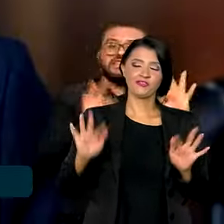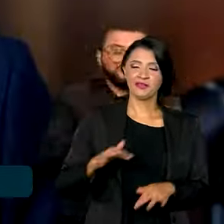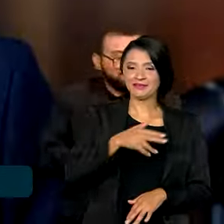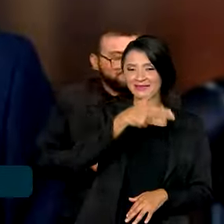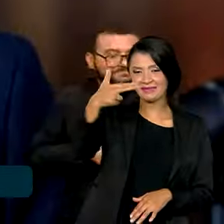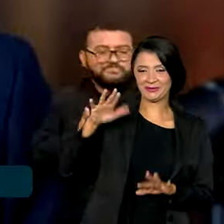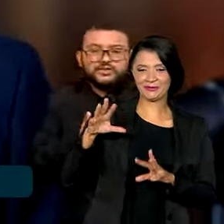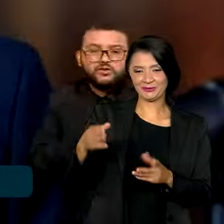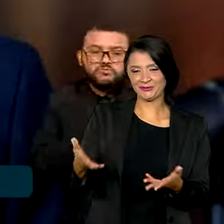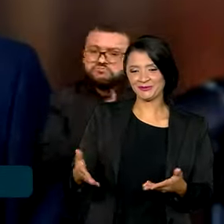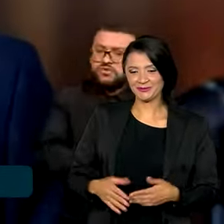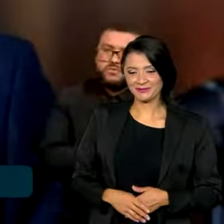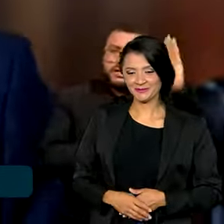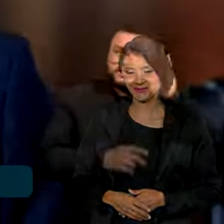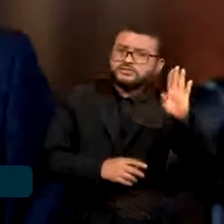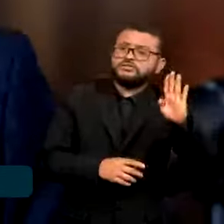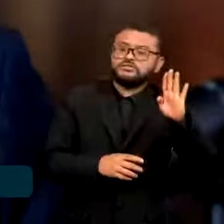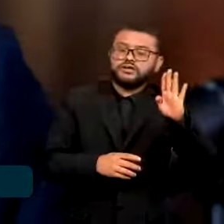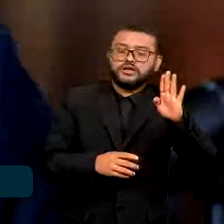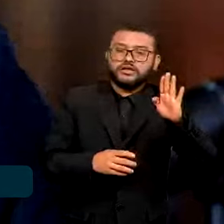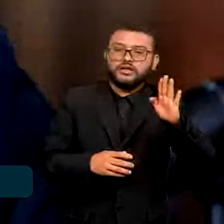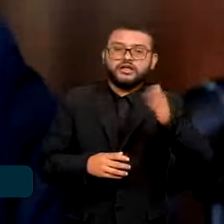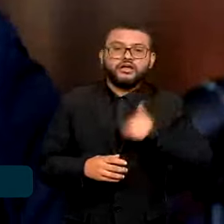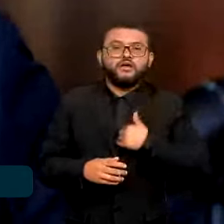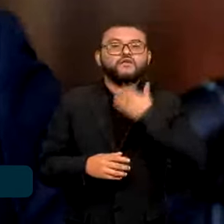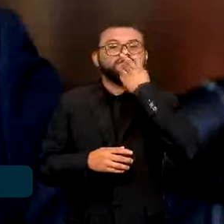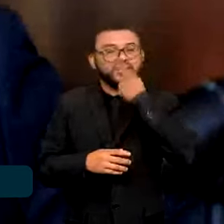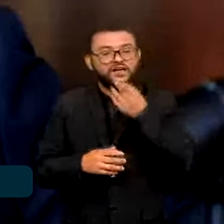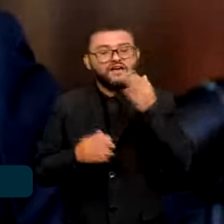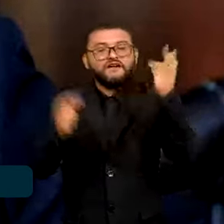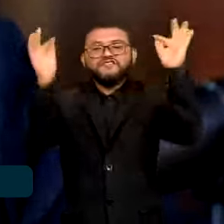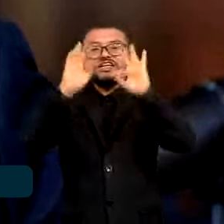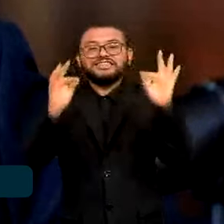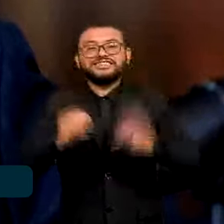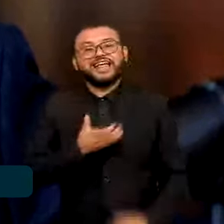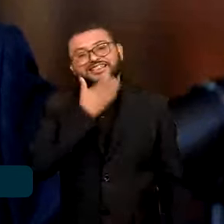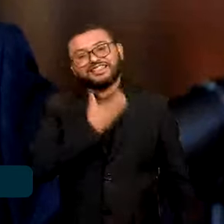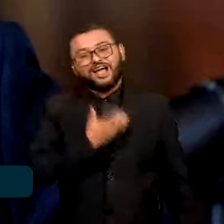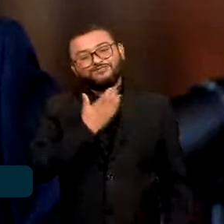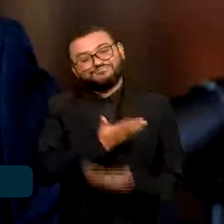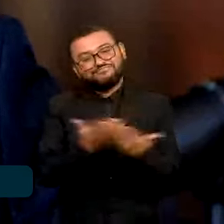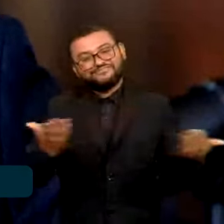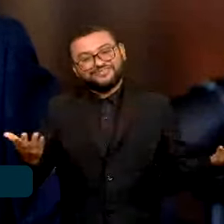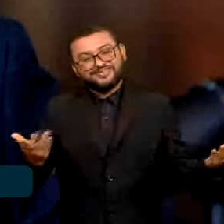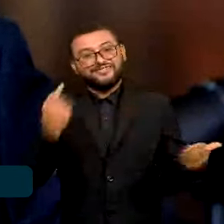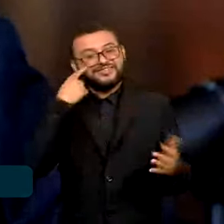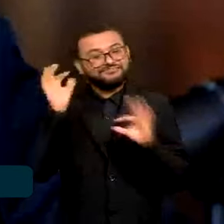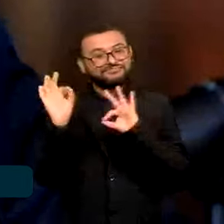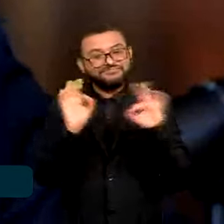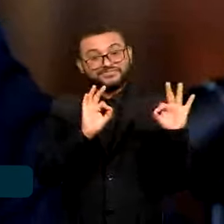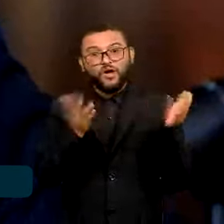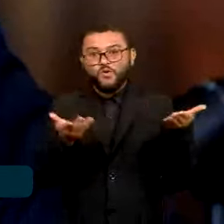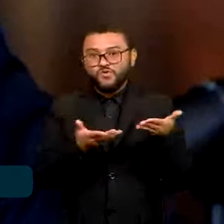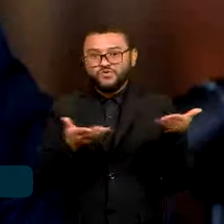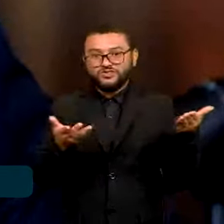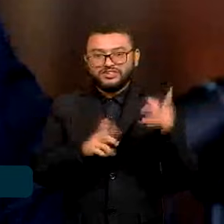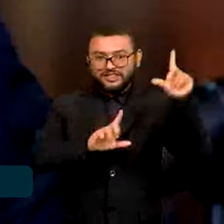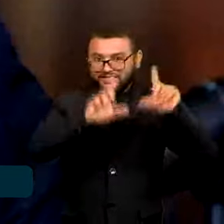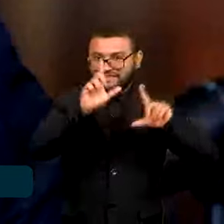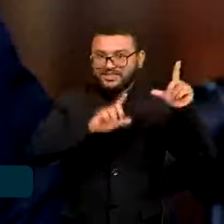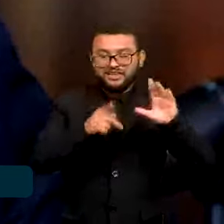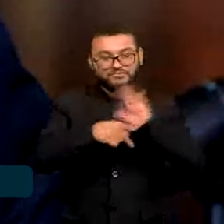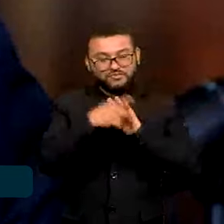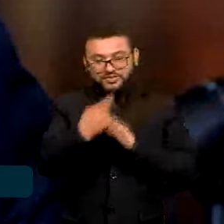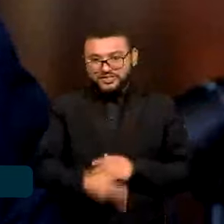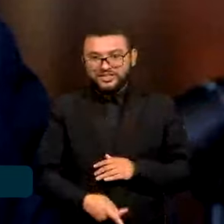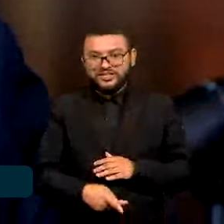os brasileiros. Por isso eu queria desejar Feliz Natal a todos vocês que vão assistir esse programa e estão assistindo. A todas as